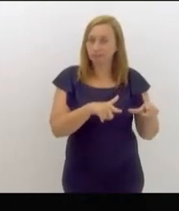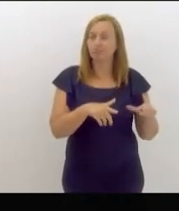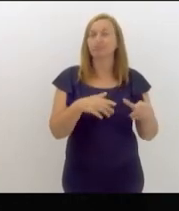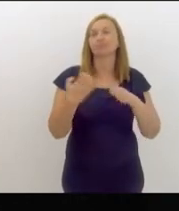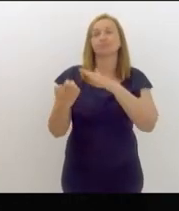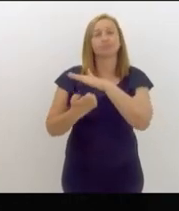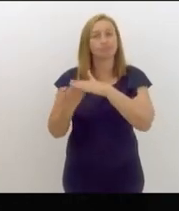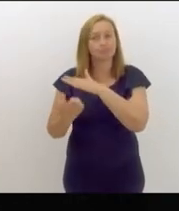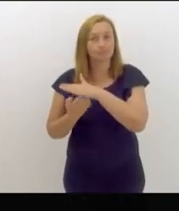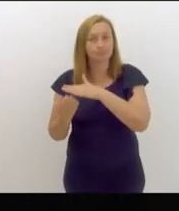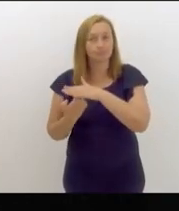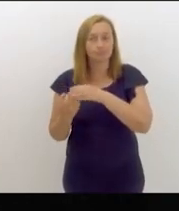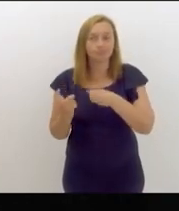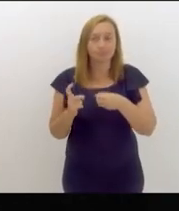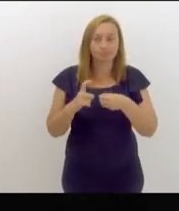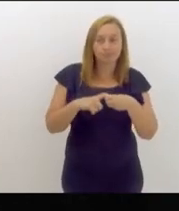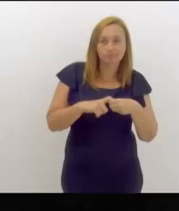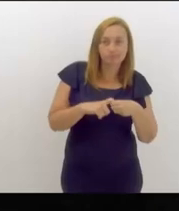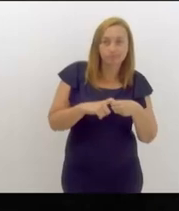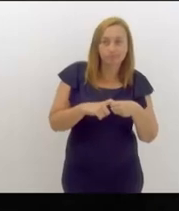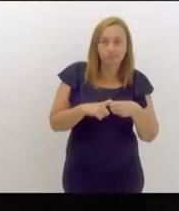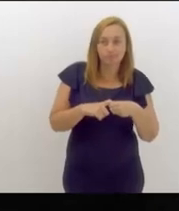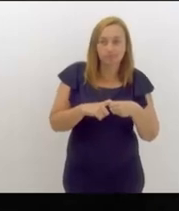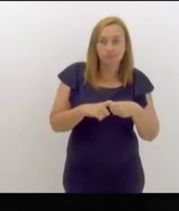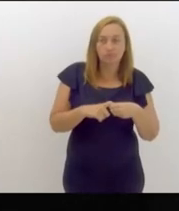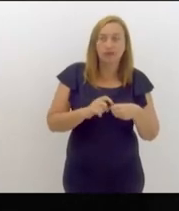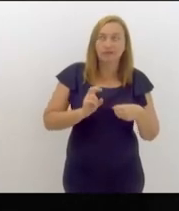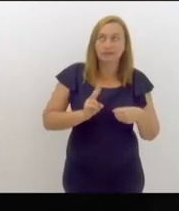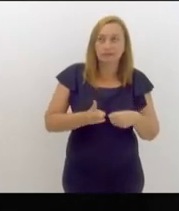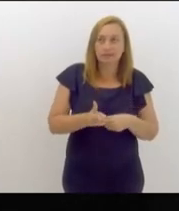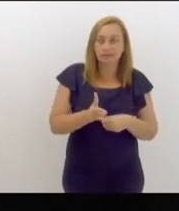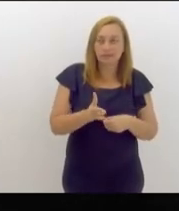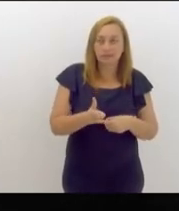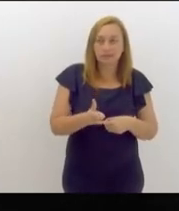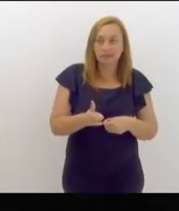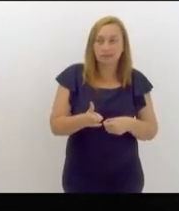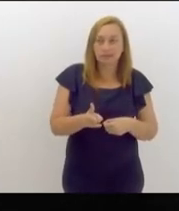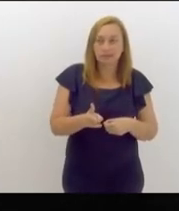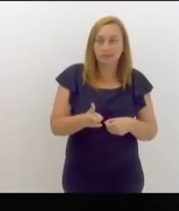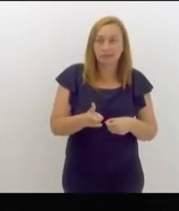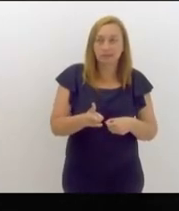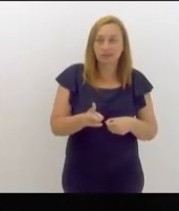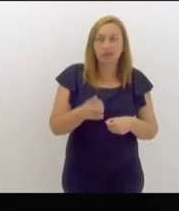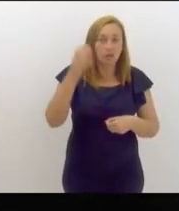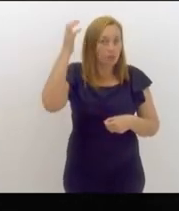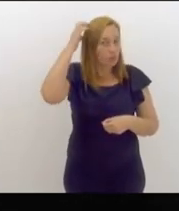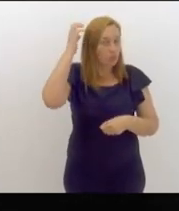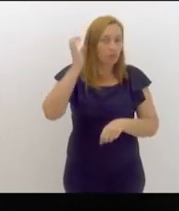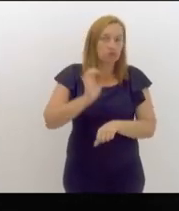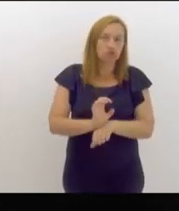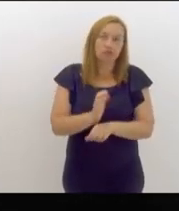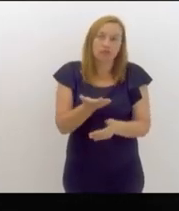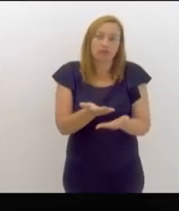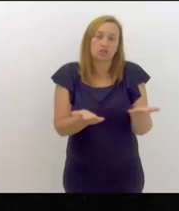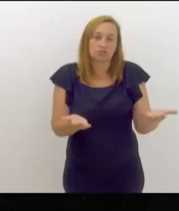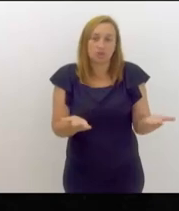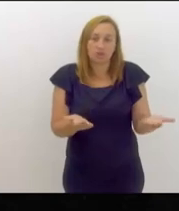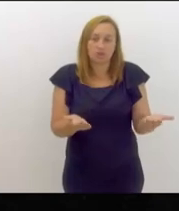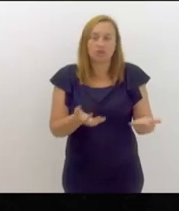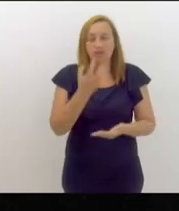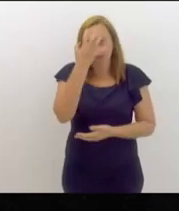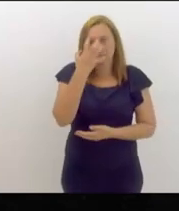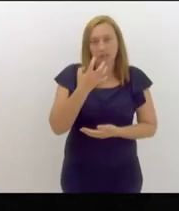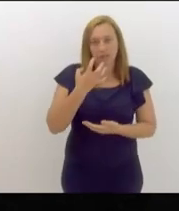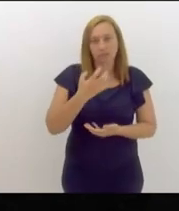empresas concessionárias elas empurram sempre as perdas para o nosso estado isso é algo muito